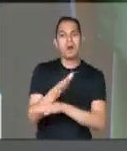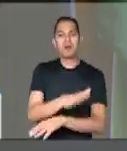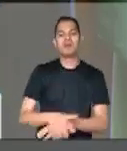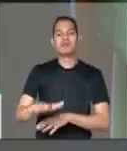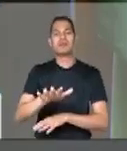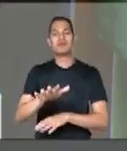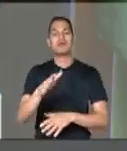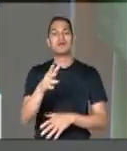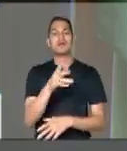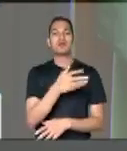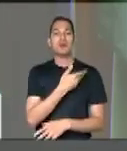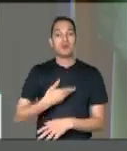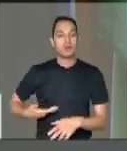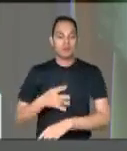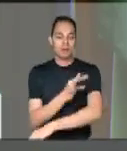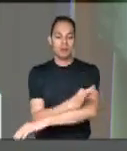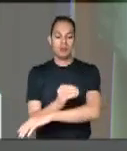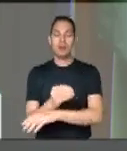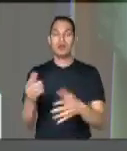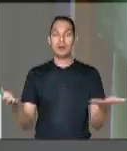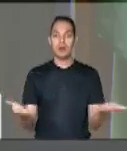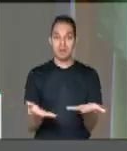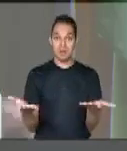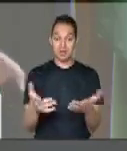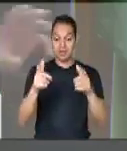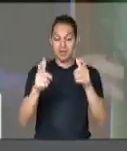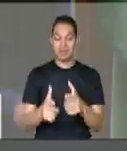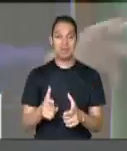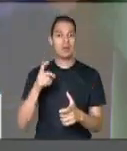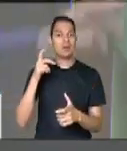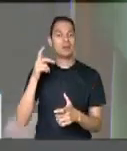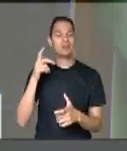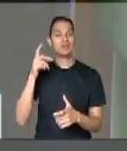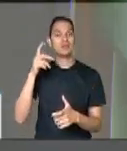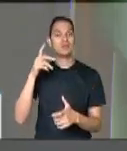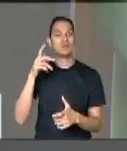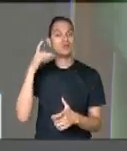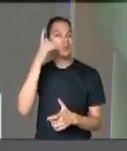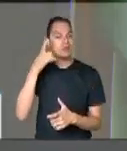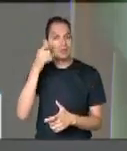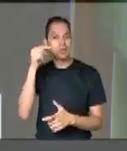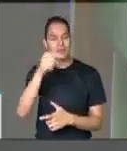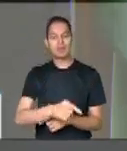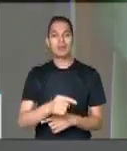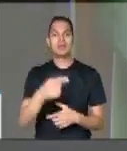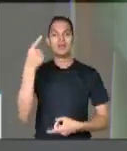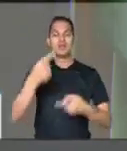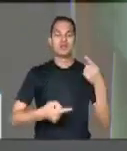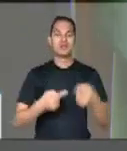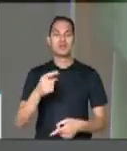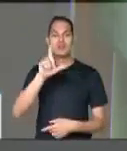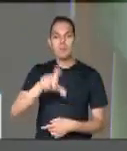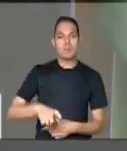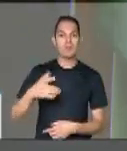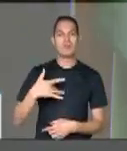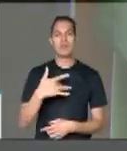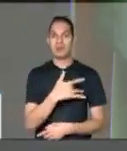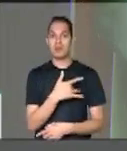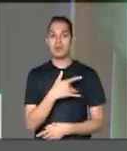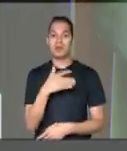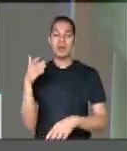Hoje a Assembleia fez lá no Tocantins uma convocação, muito para mim, cinco armado, para discutir o Plano Saúde. Quem tinha que estar lá não